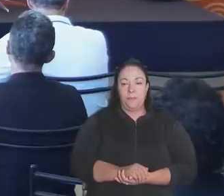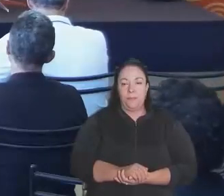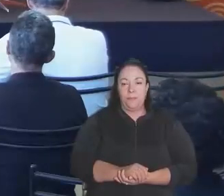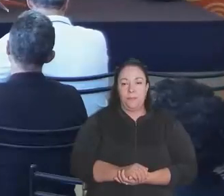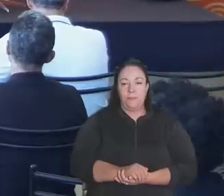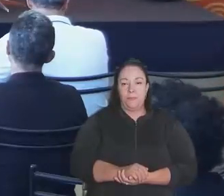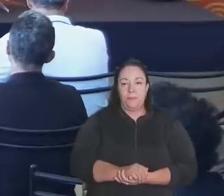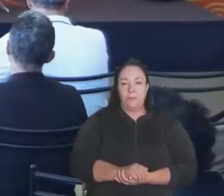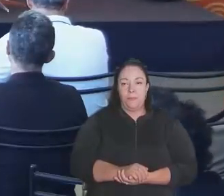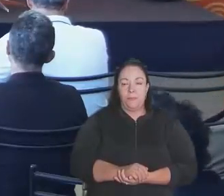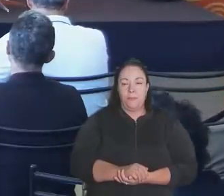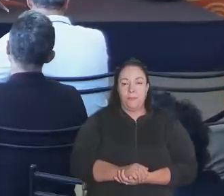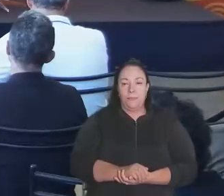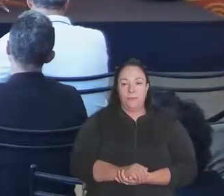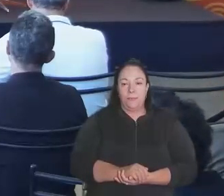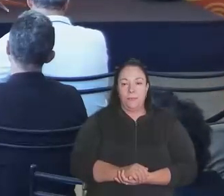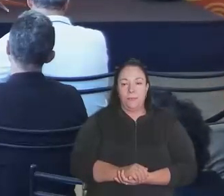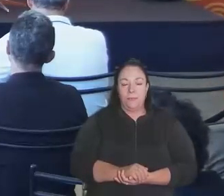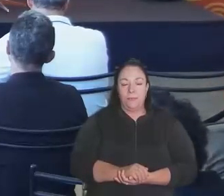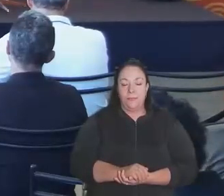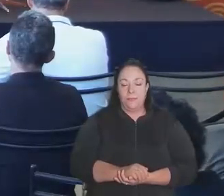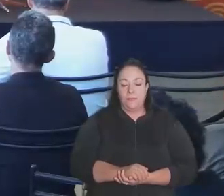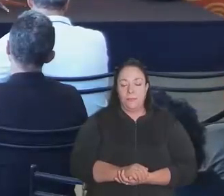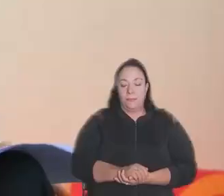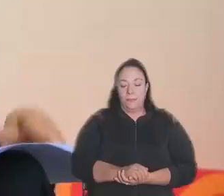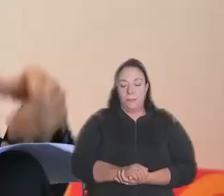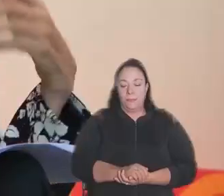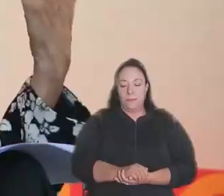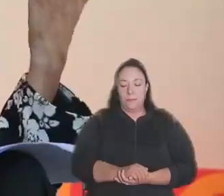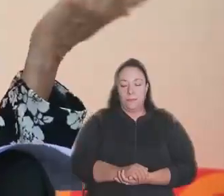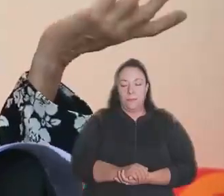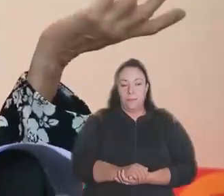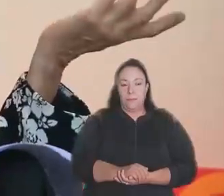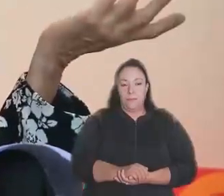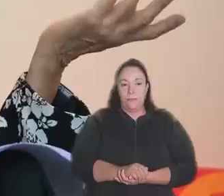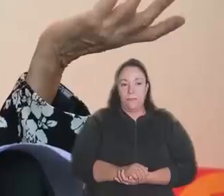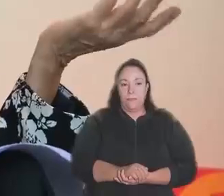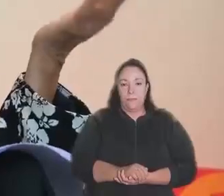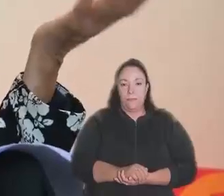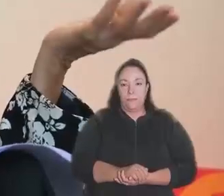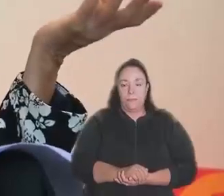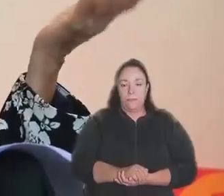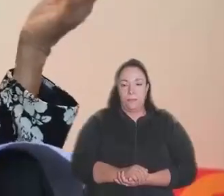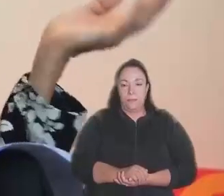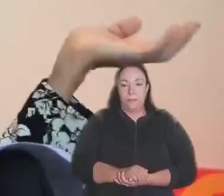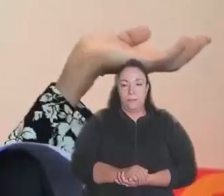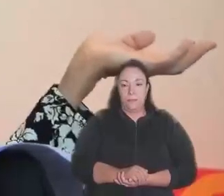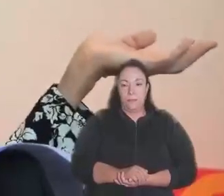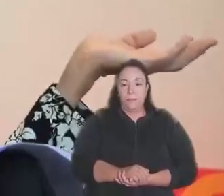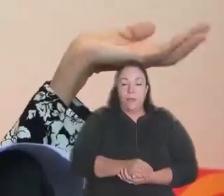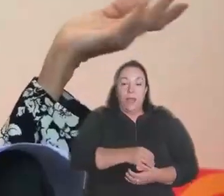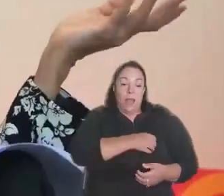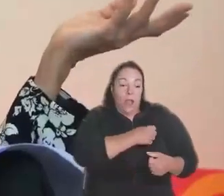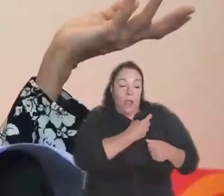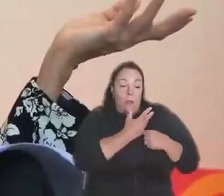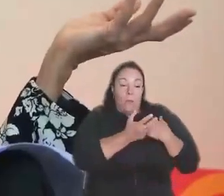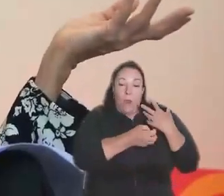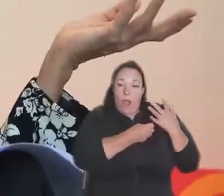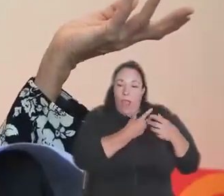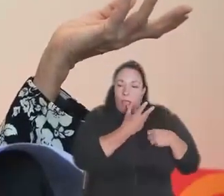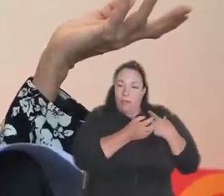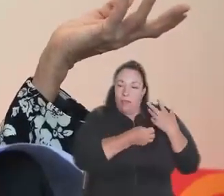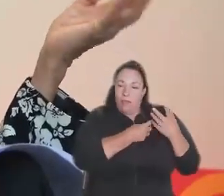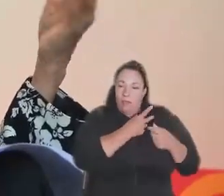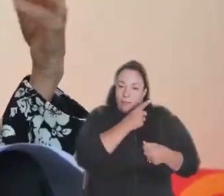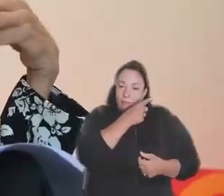tempinho, vou pular uma aqui. Existe, gente, eu descobri que o professor Zé Oscar era um poeta lendo o livro, porque eu não sabia,